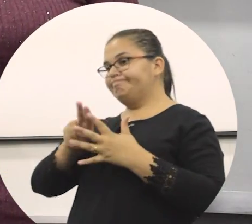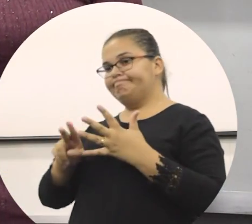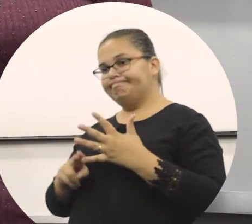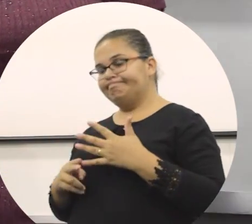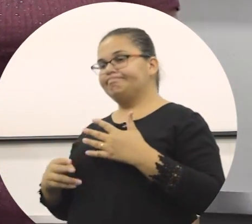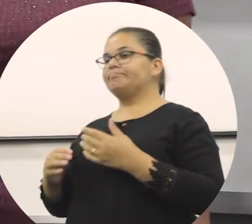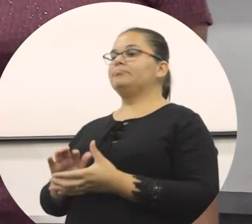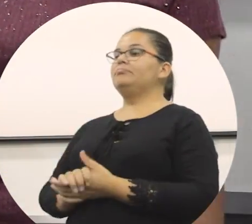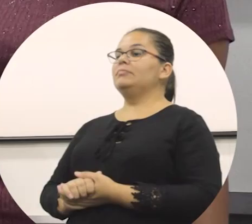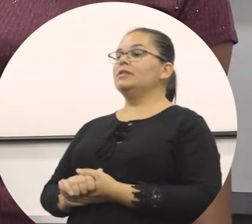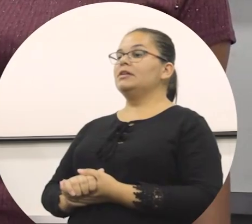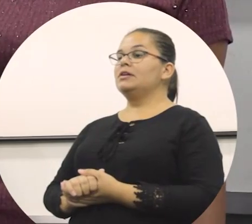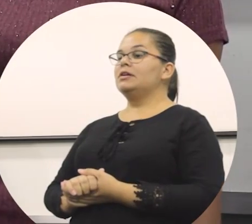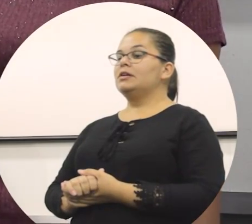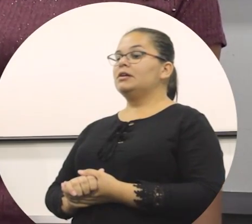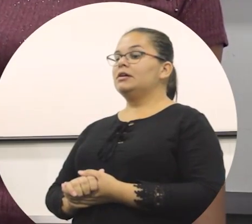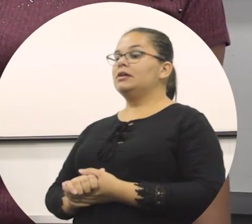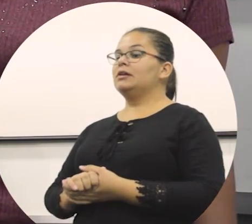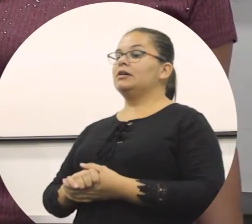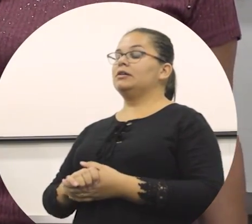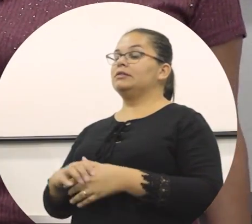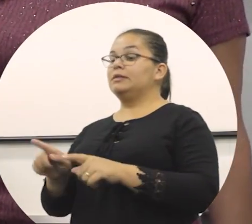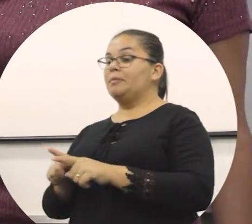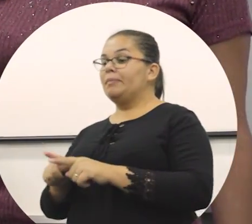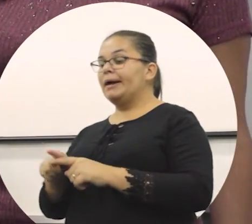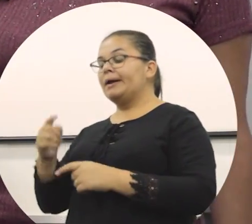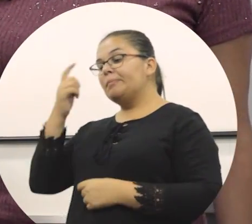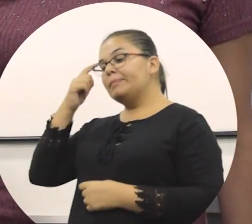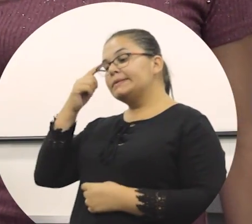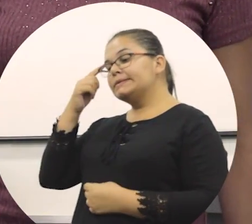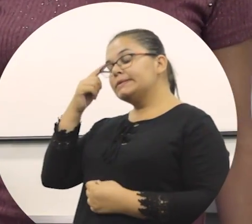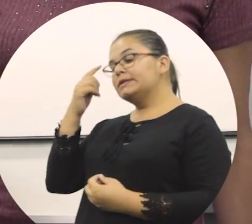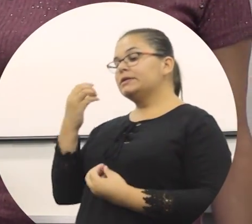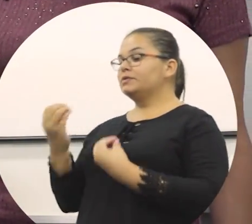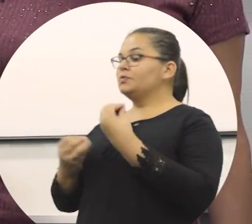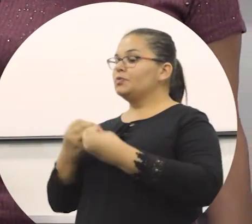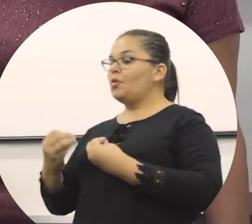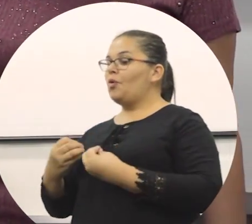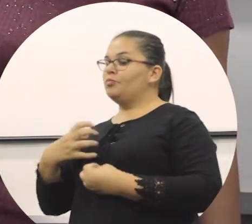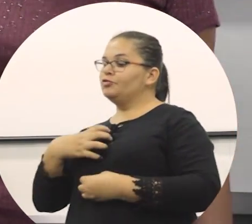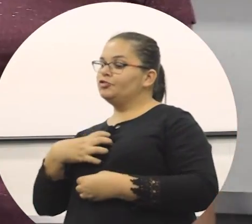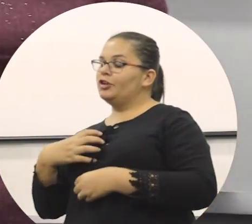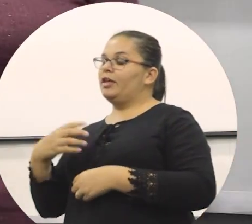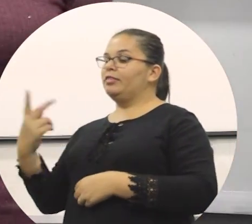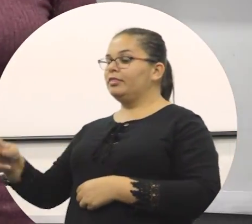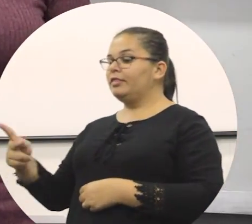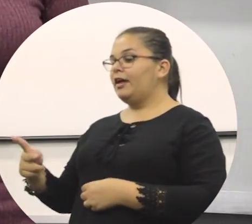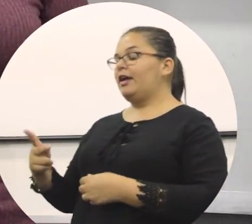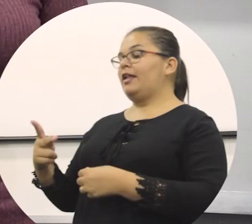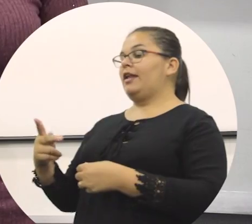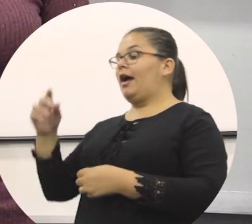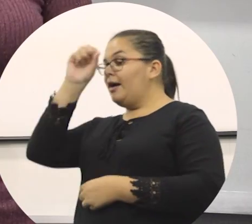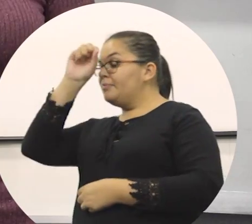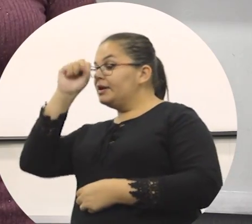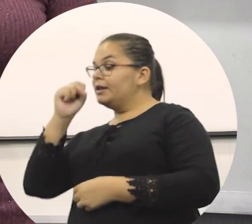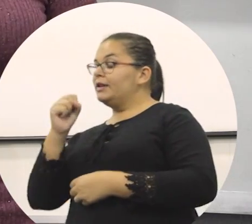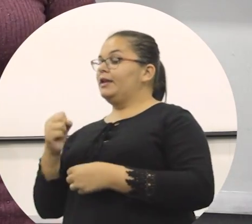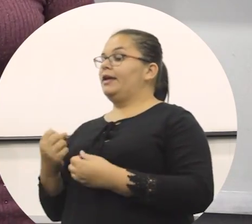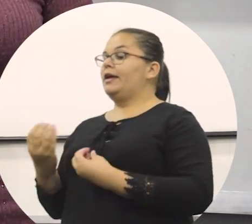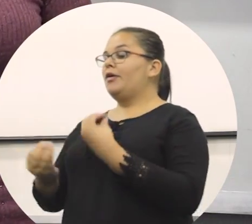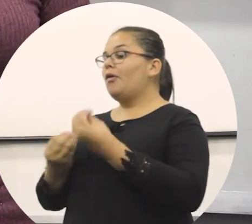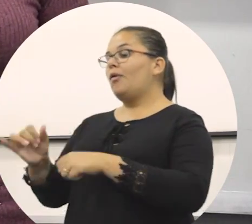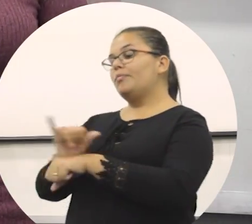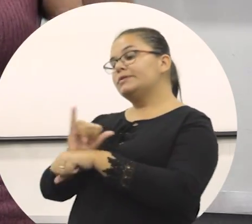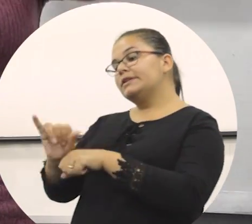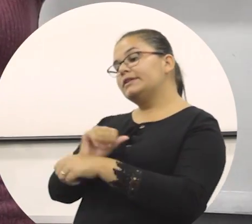deficiência, considerando as especificidades, as particularidades, e também consideramos lá no nosso grupo a questão do perfil do